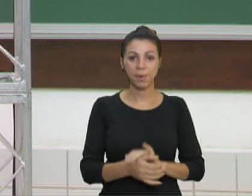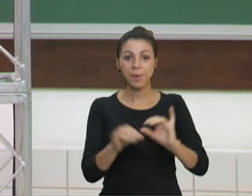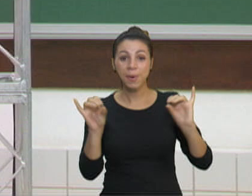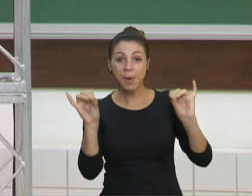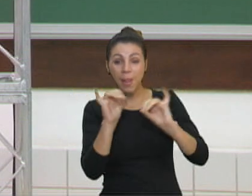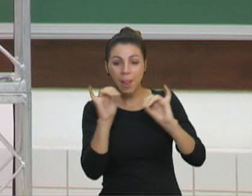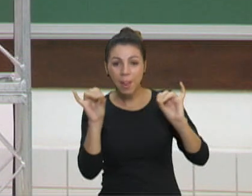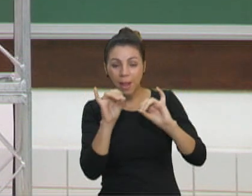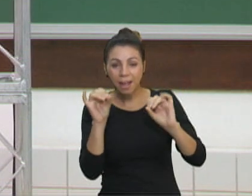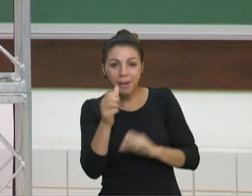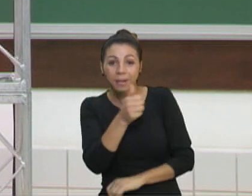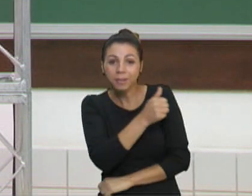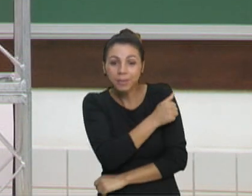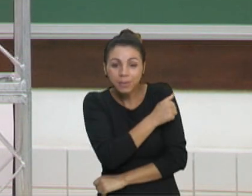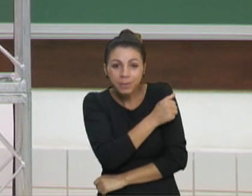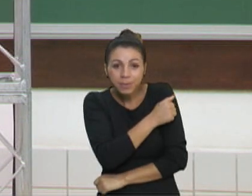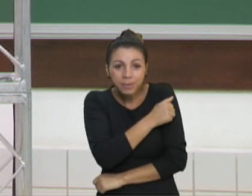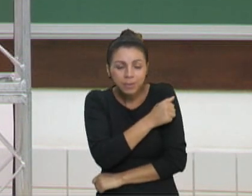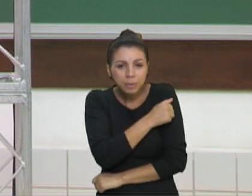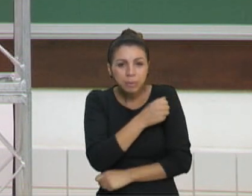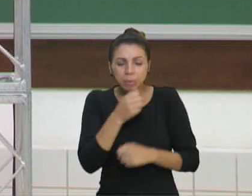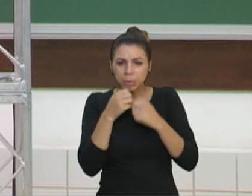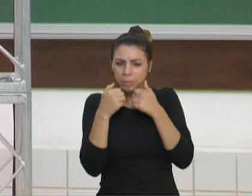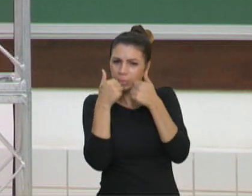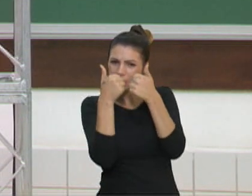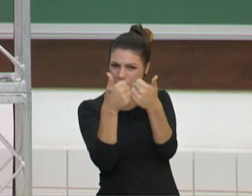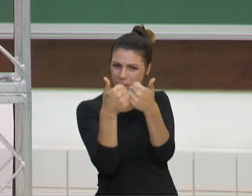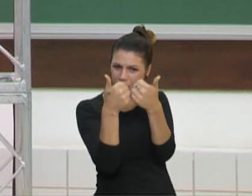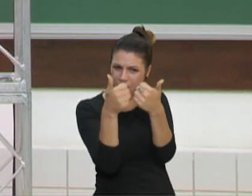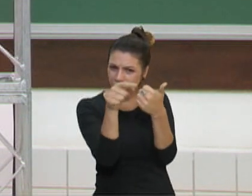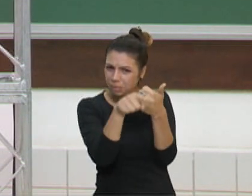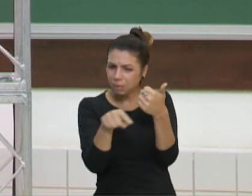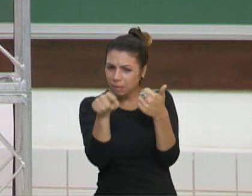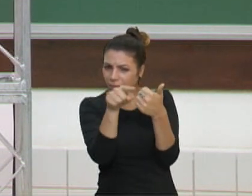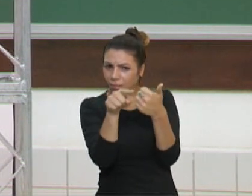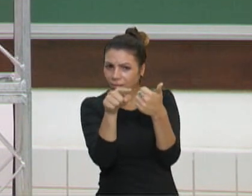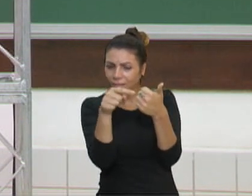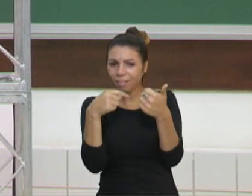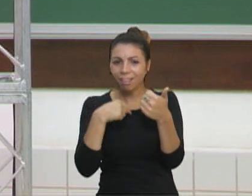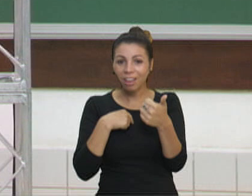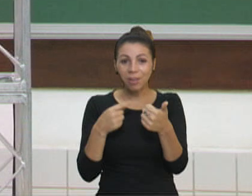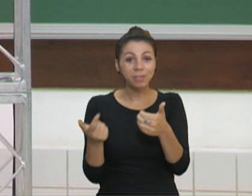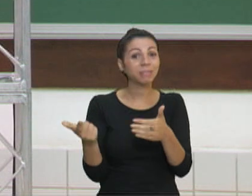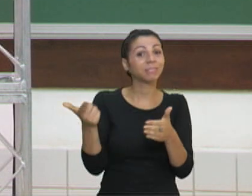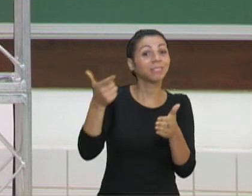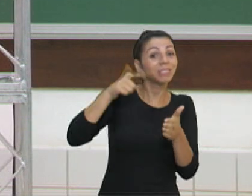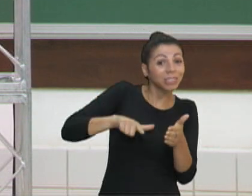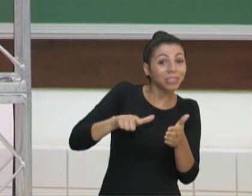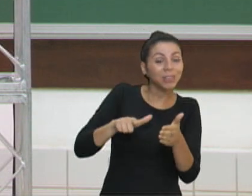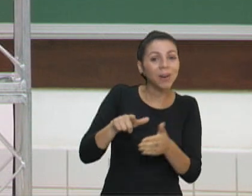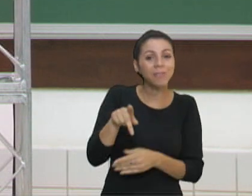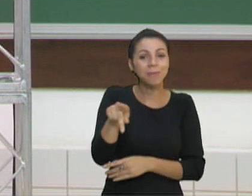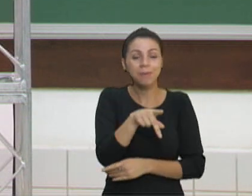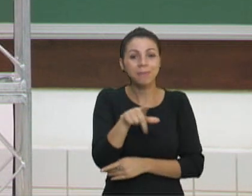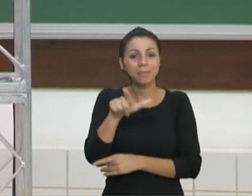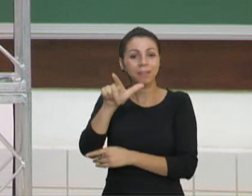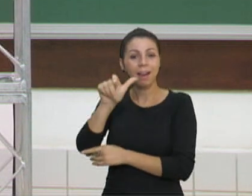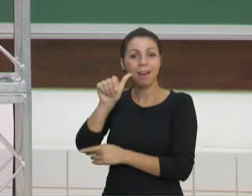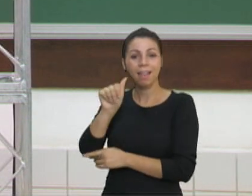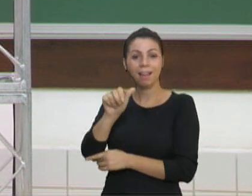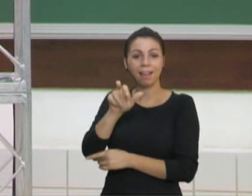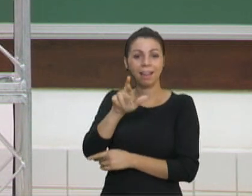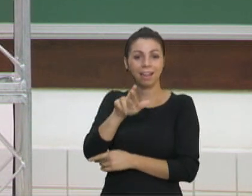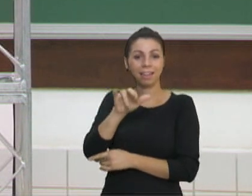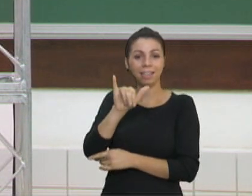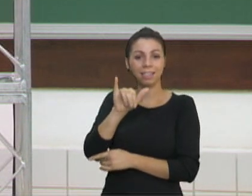Olá, queridos alunos, tudo bem com vocês? Estou aqui novamente, professora Larissa de Ciências,